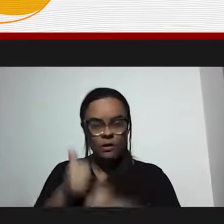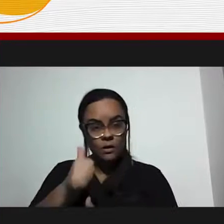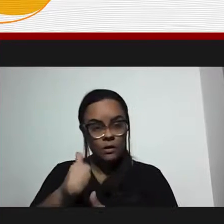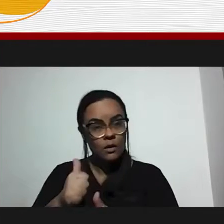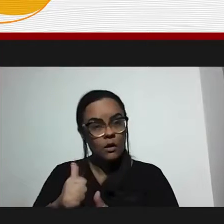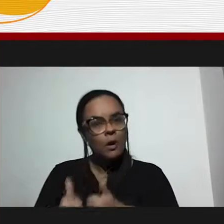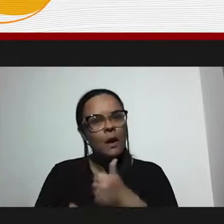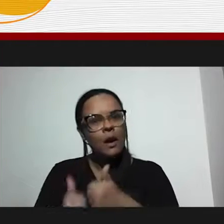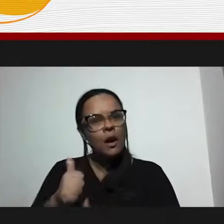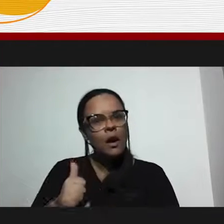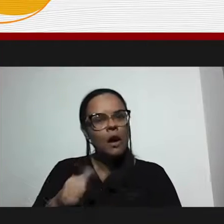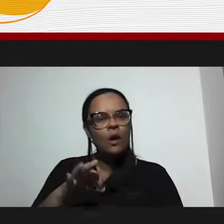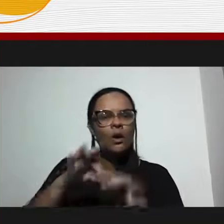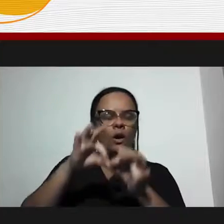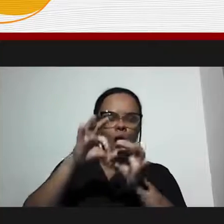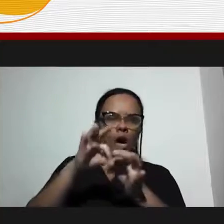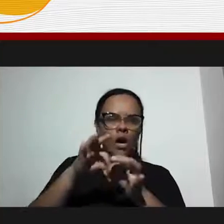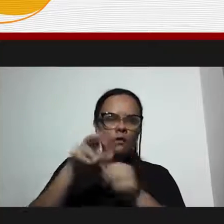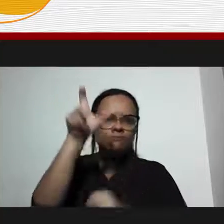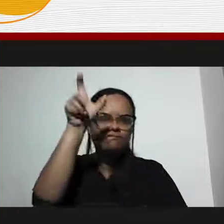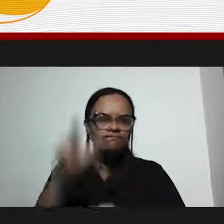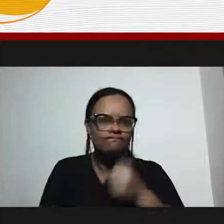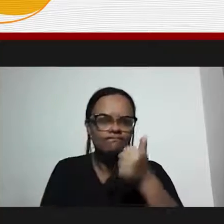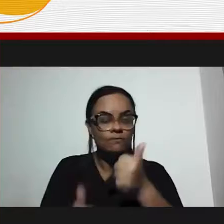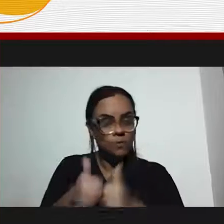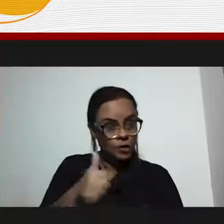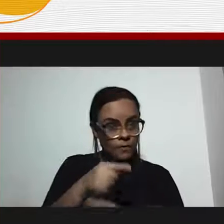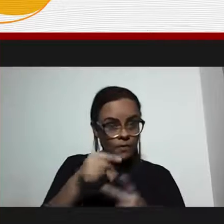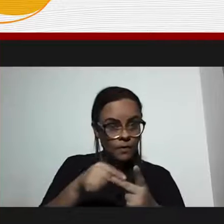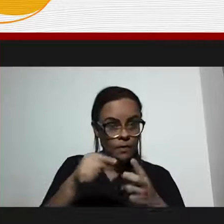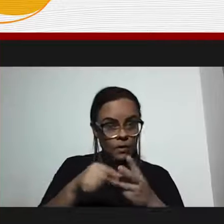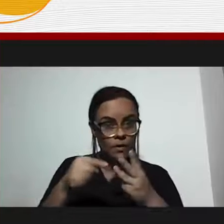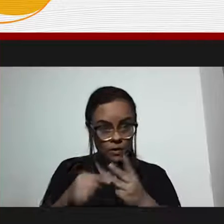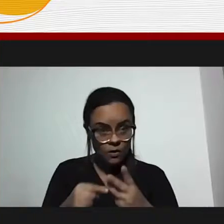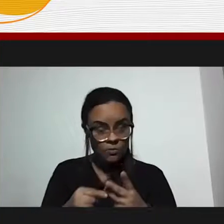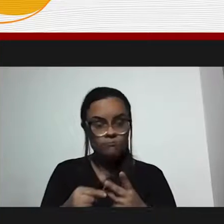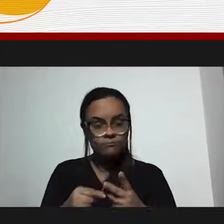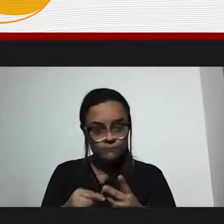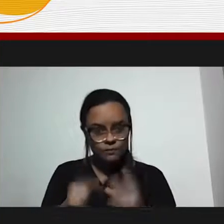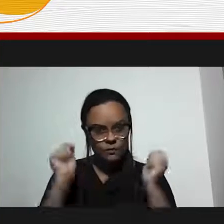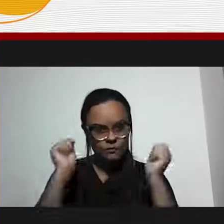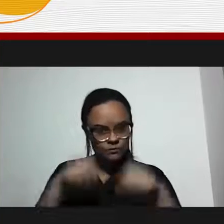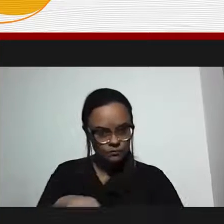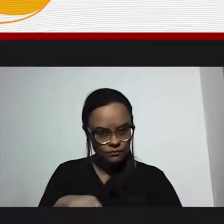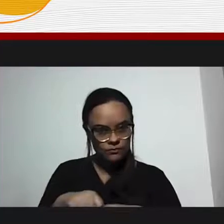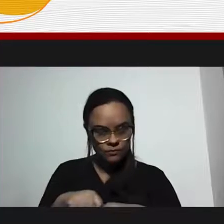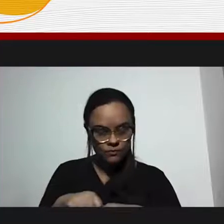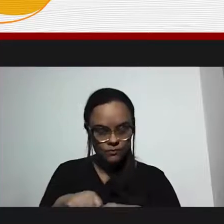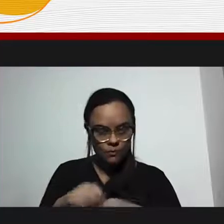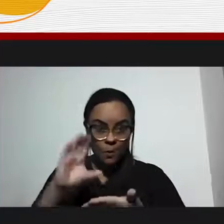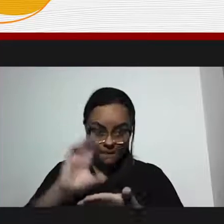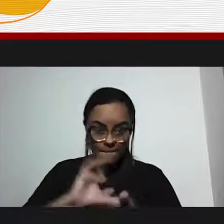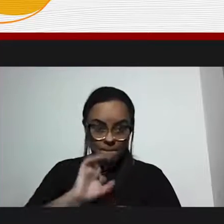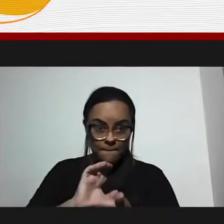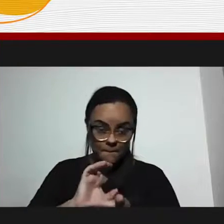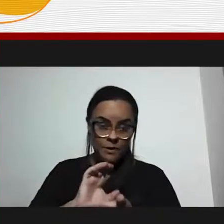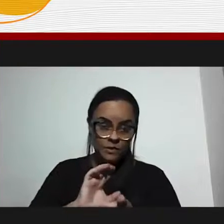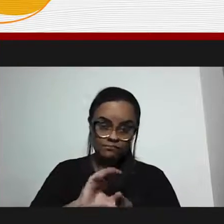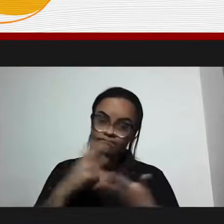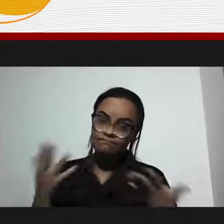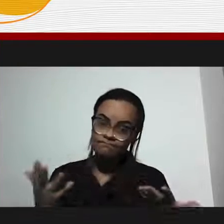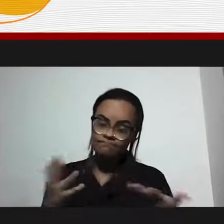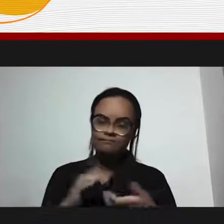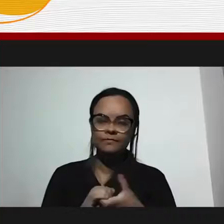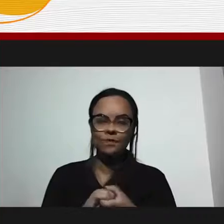paralímpico, onde o atleta primeiro, segundo ou terceiro colocado, ele tem esse benefício. Mas é claro